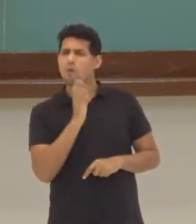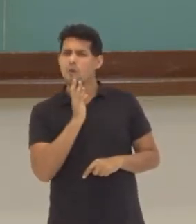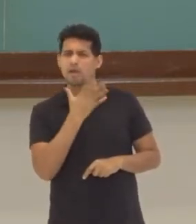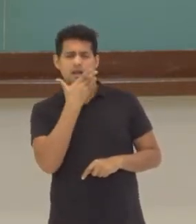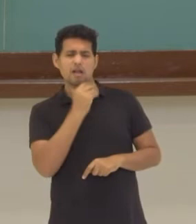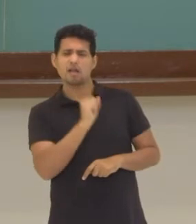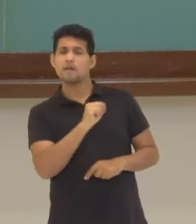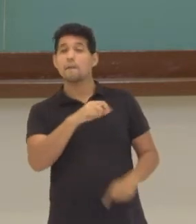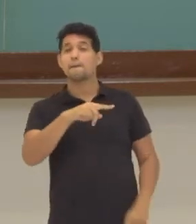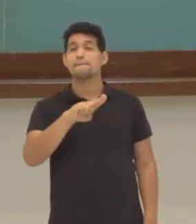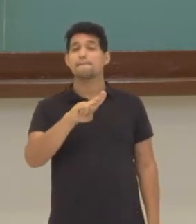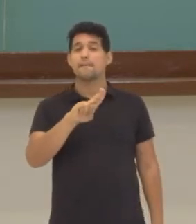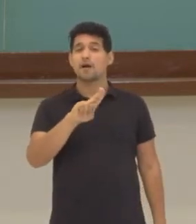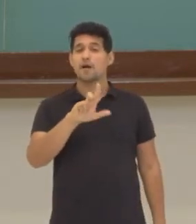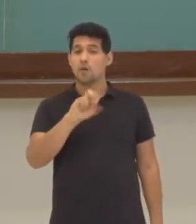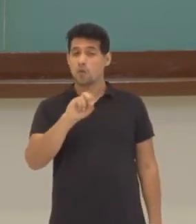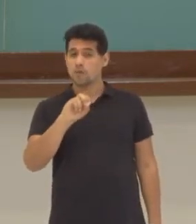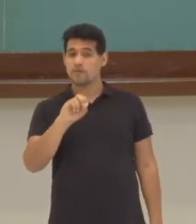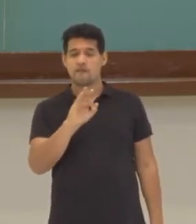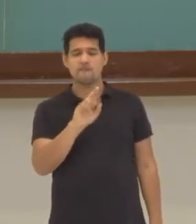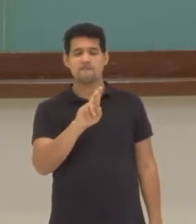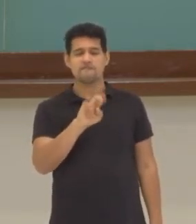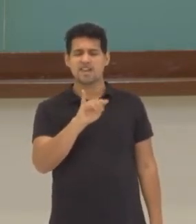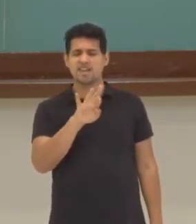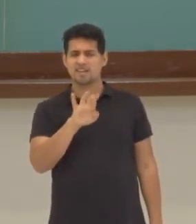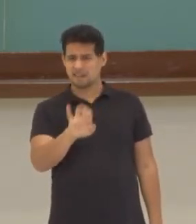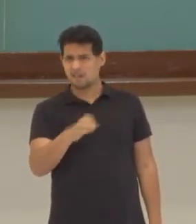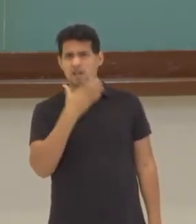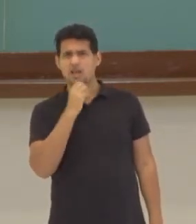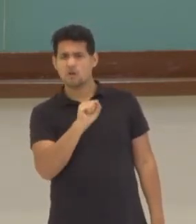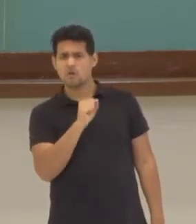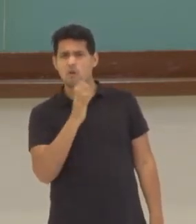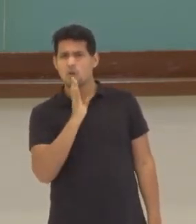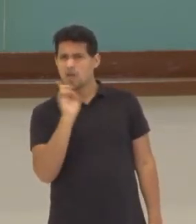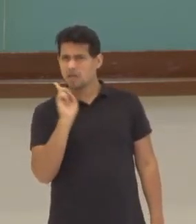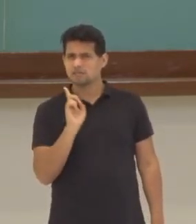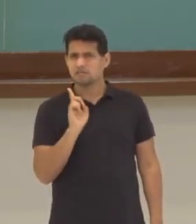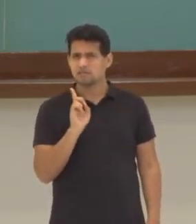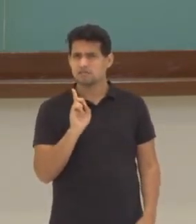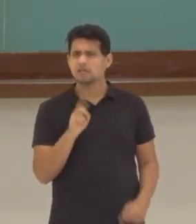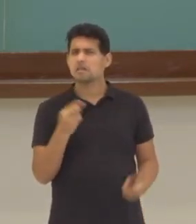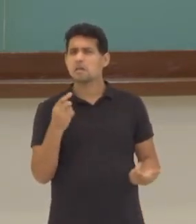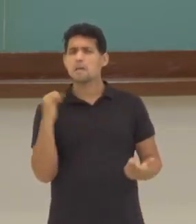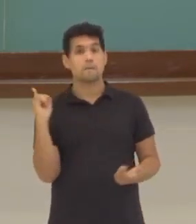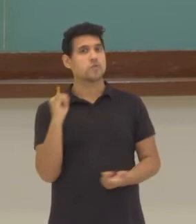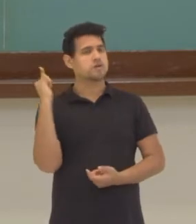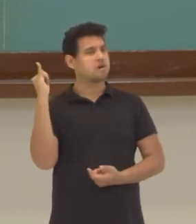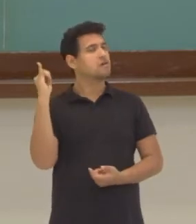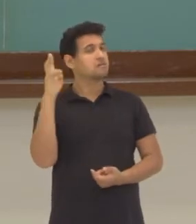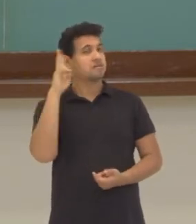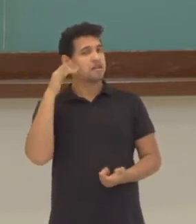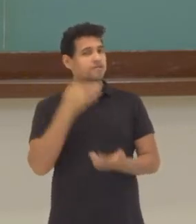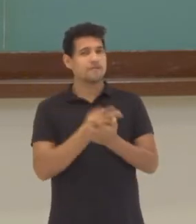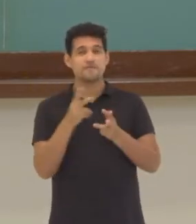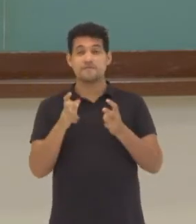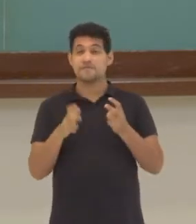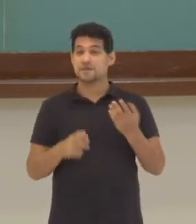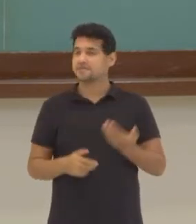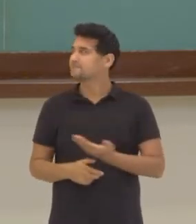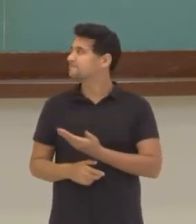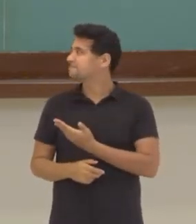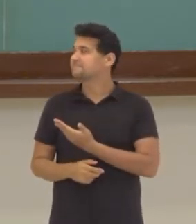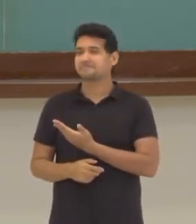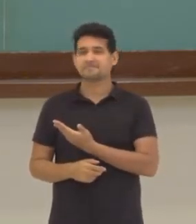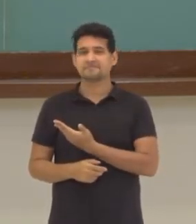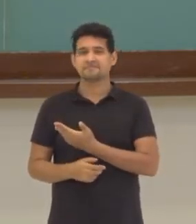falar neste nome? Paulo Freire? Quem será esse personagem aqui importante da nossa história aqui? Vamos ver? Perceba